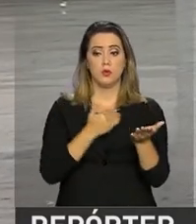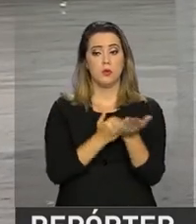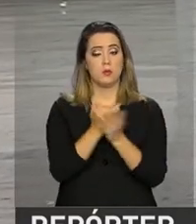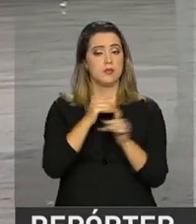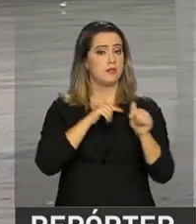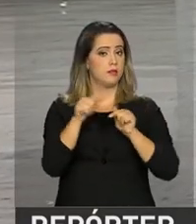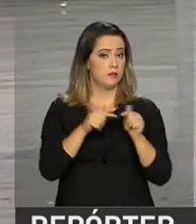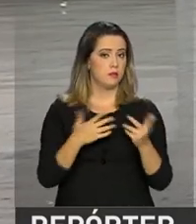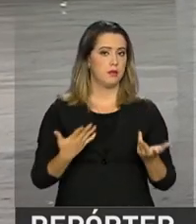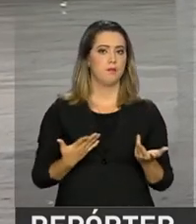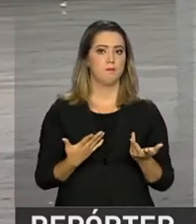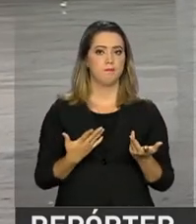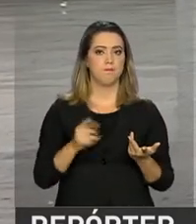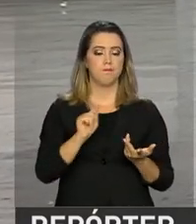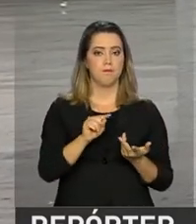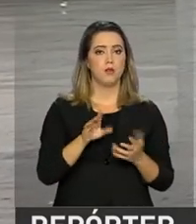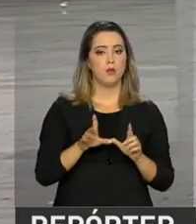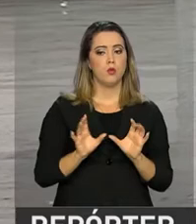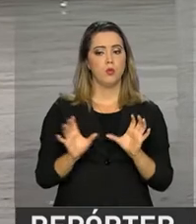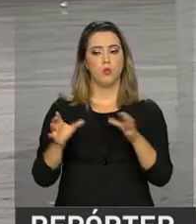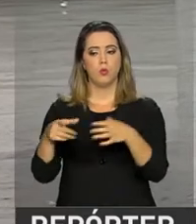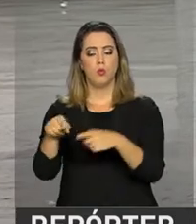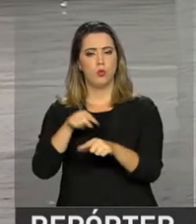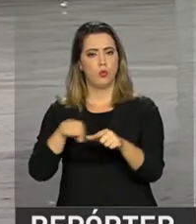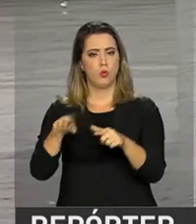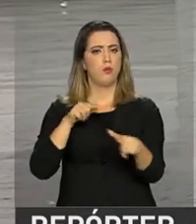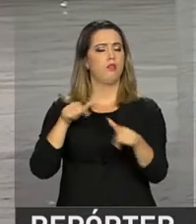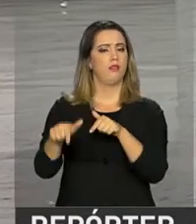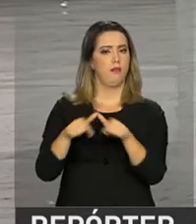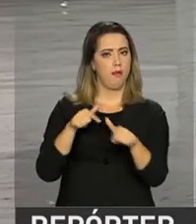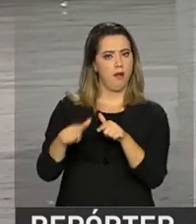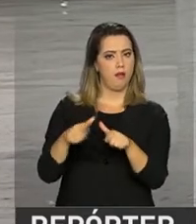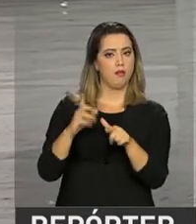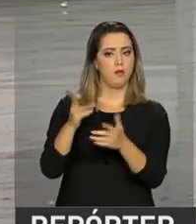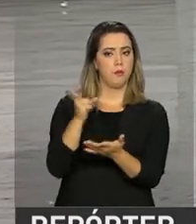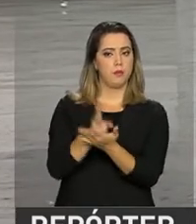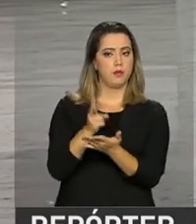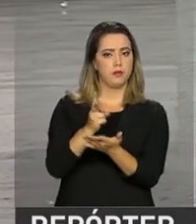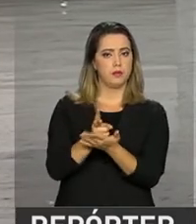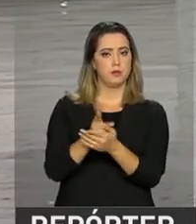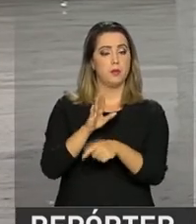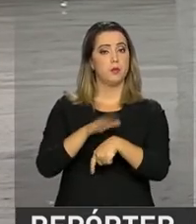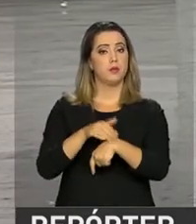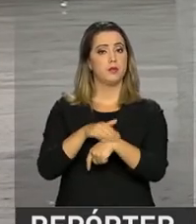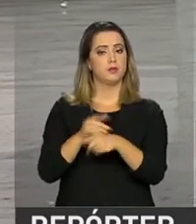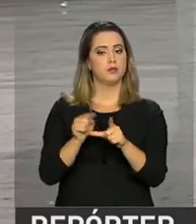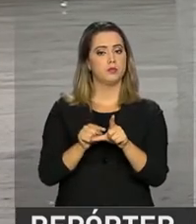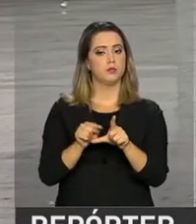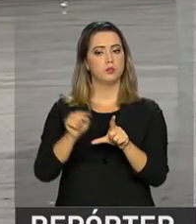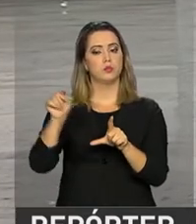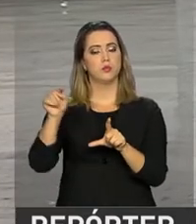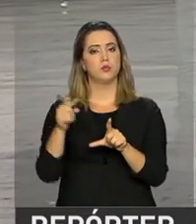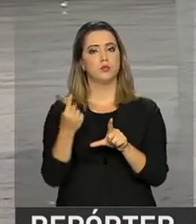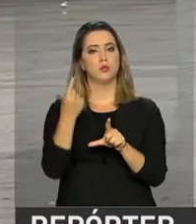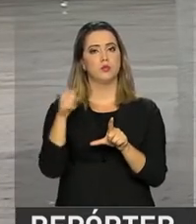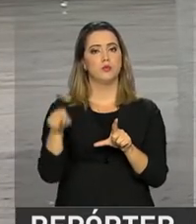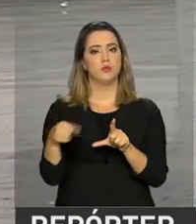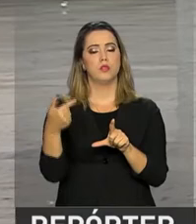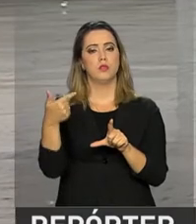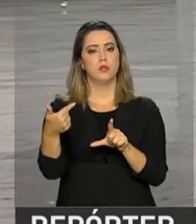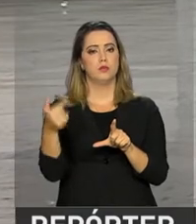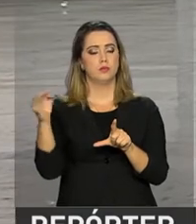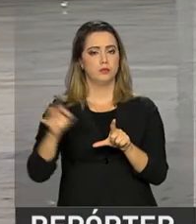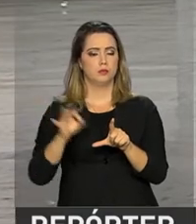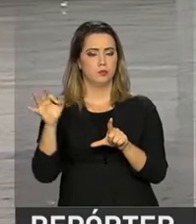país já em relação à população ocupada neste mesmo período de comparação houve um aumento de 1,2 por cento